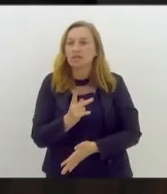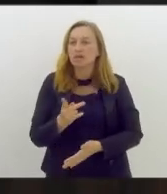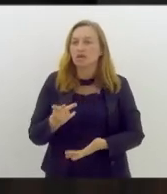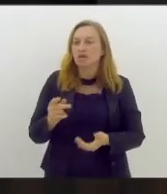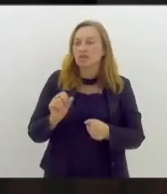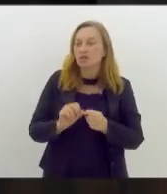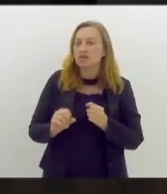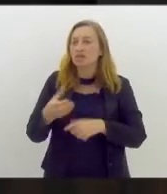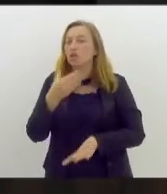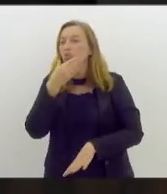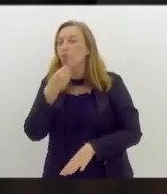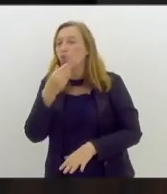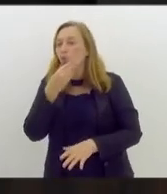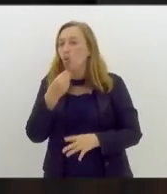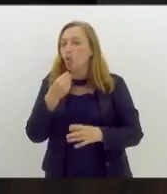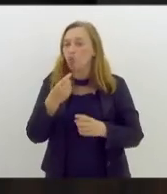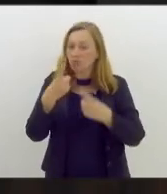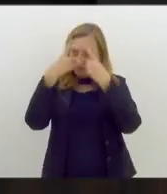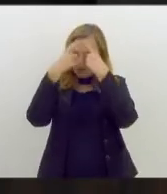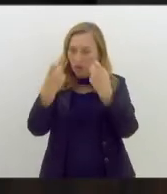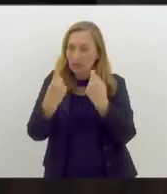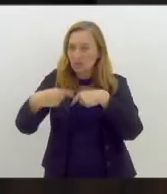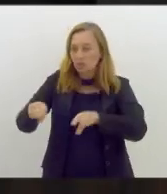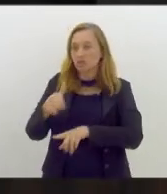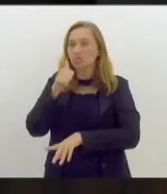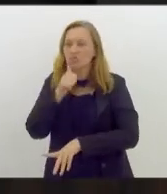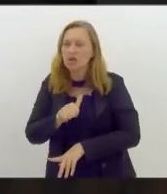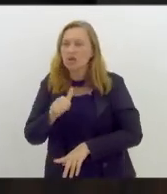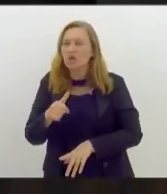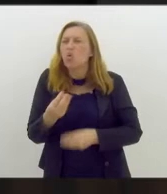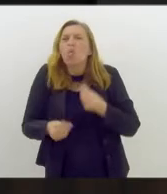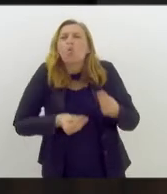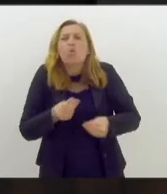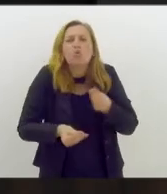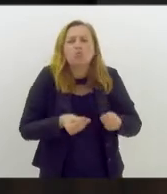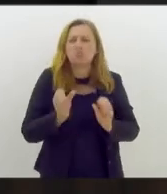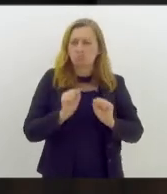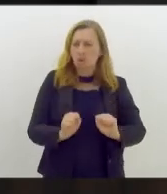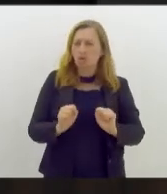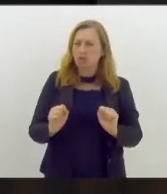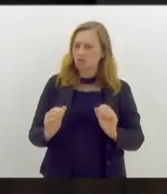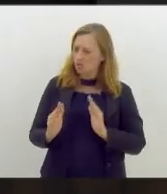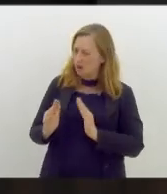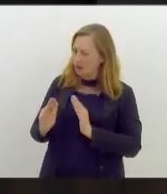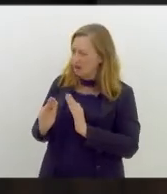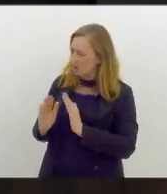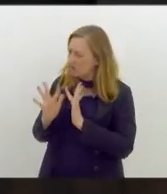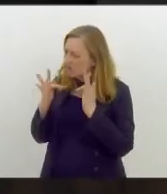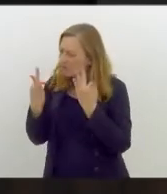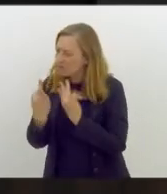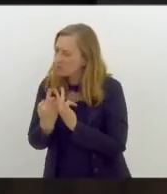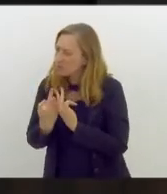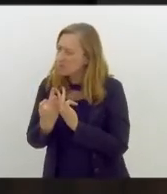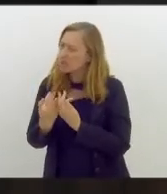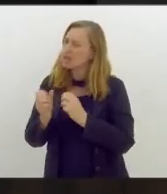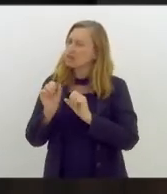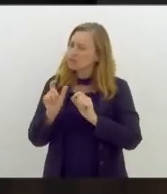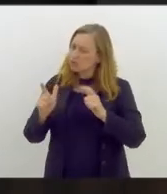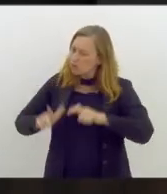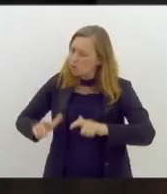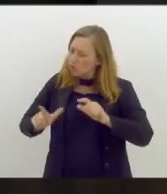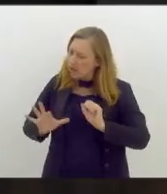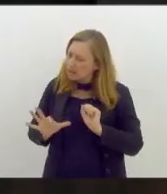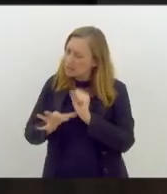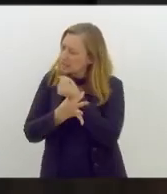a amada em sua vítima contumaz? Como pode o lar, que deveria ser um ambiente seguro,